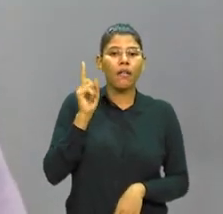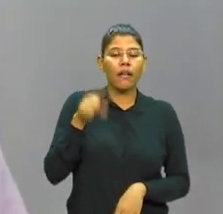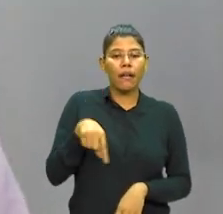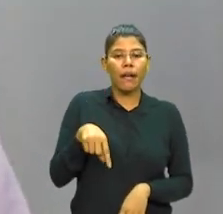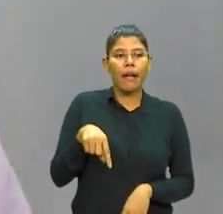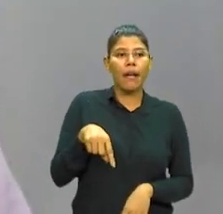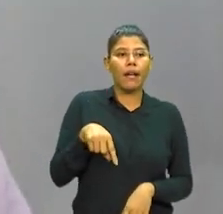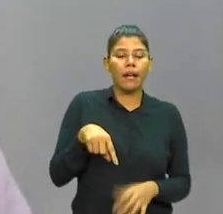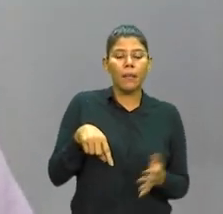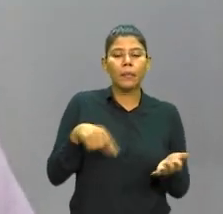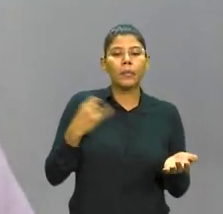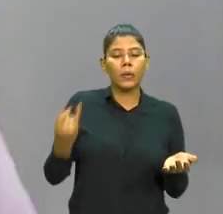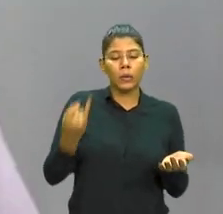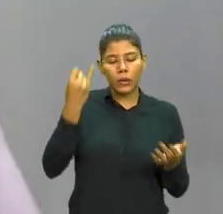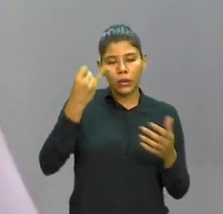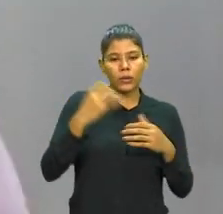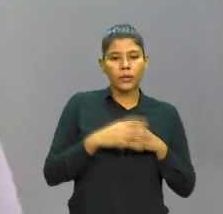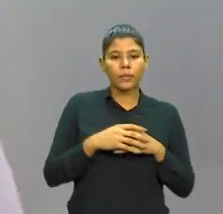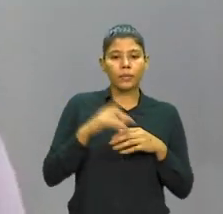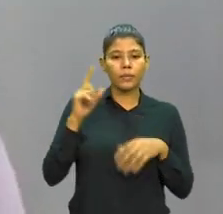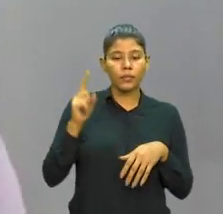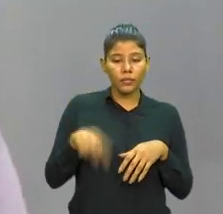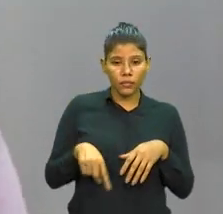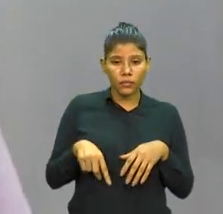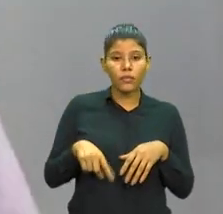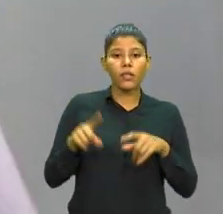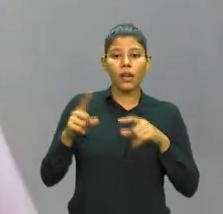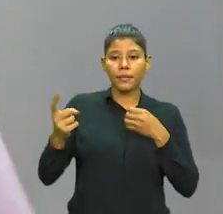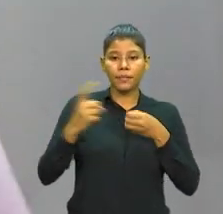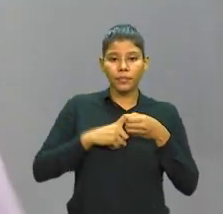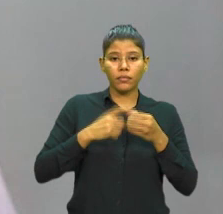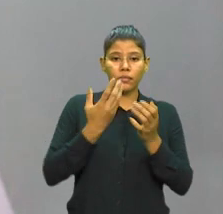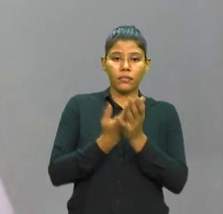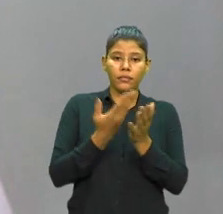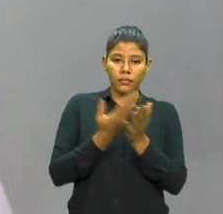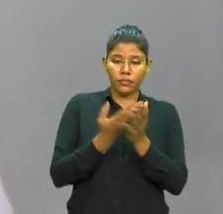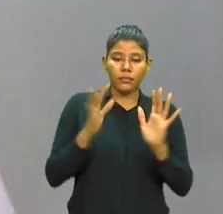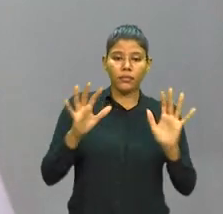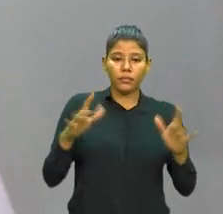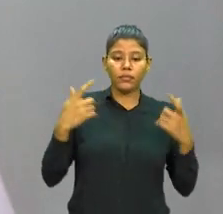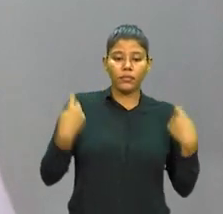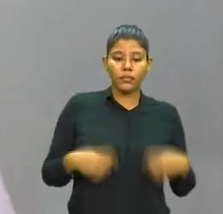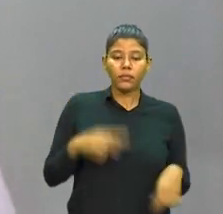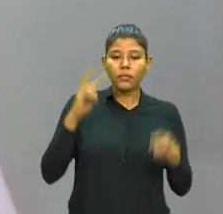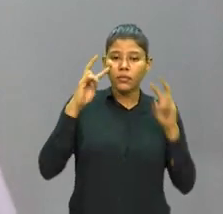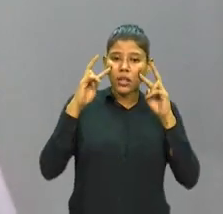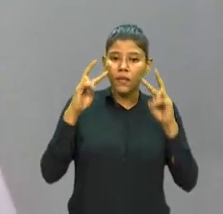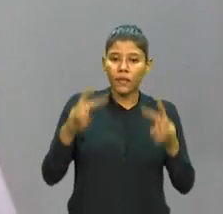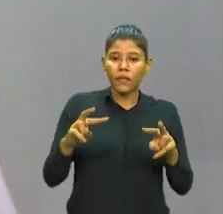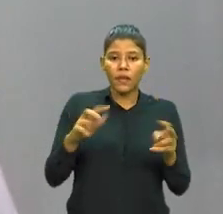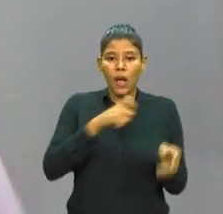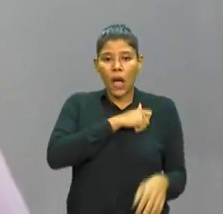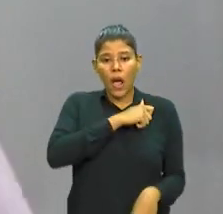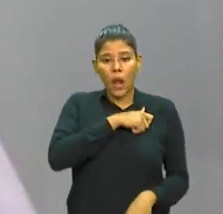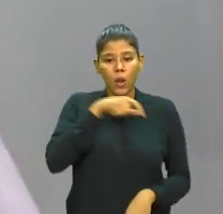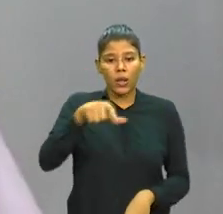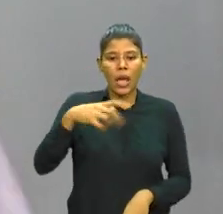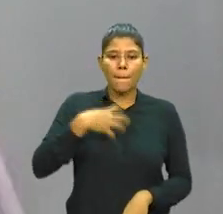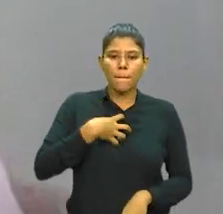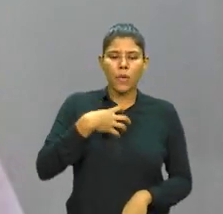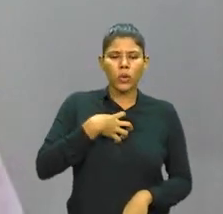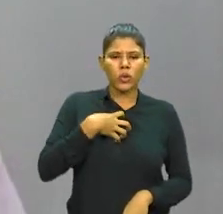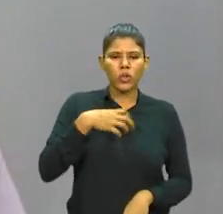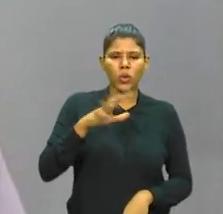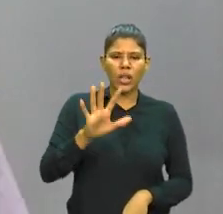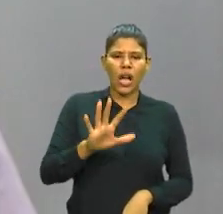retorno vendo o lado psicológico da criança o lado emocional da Criança e do Adolescente né então são